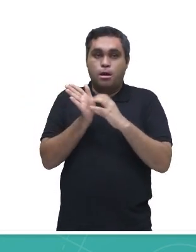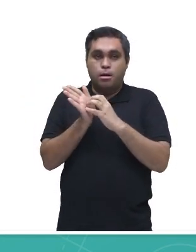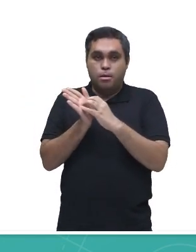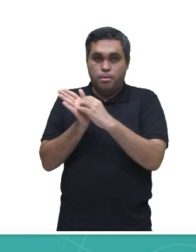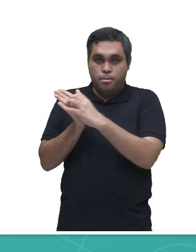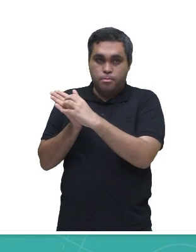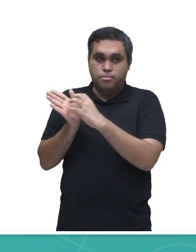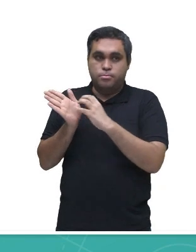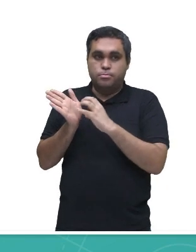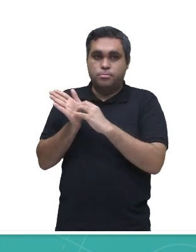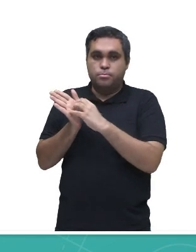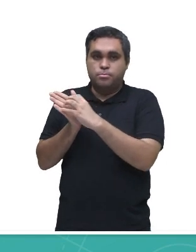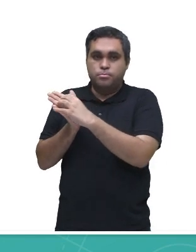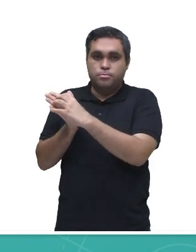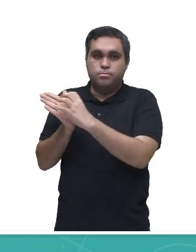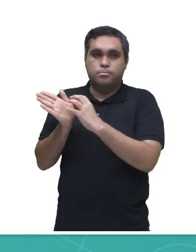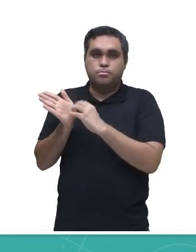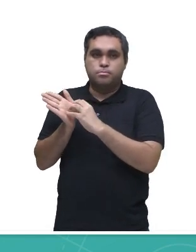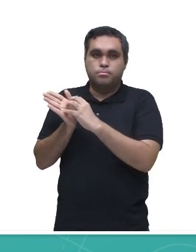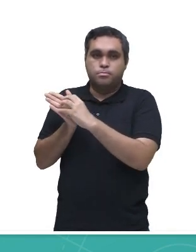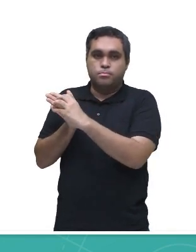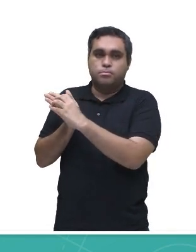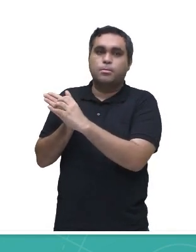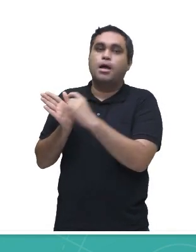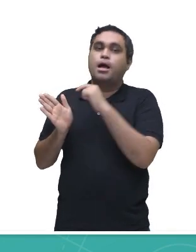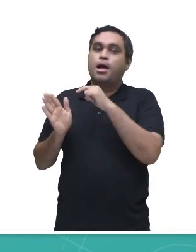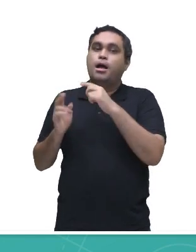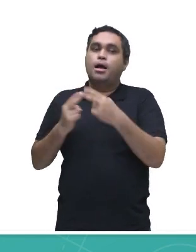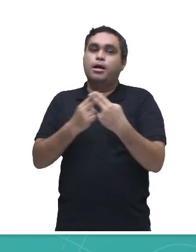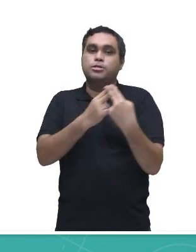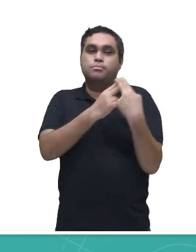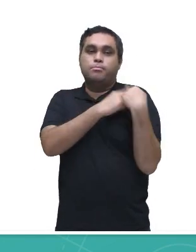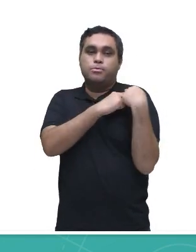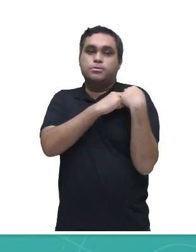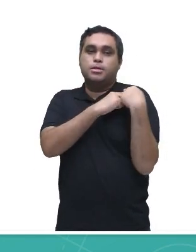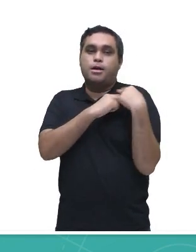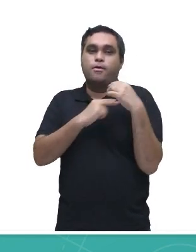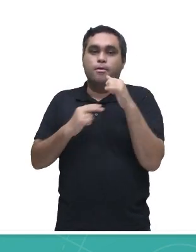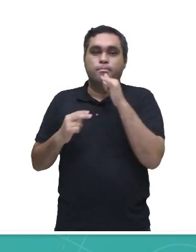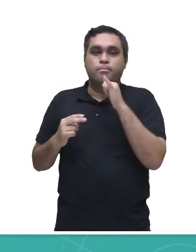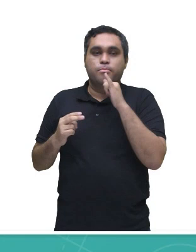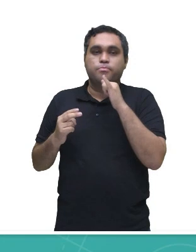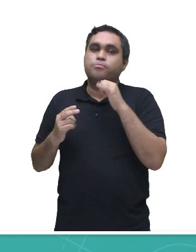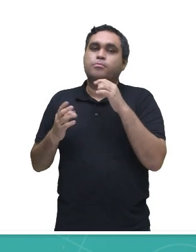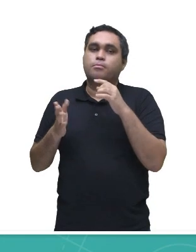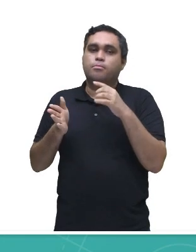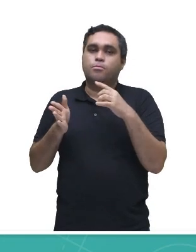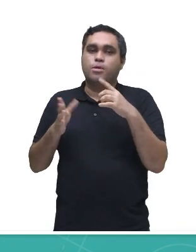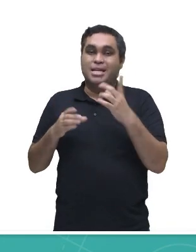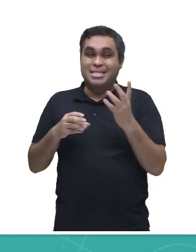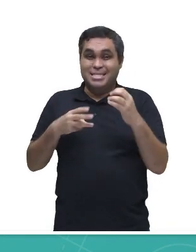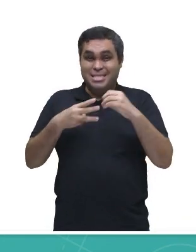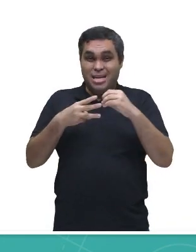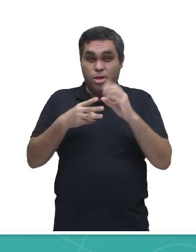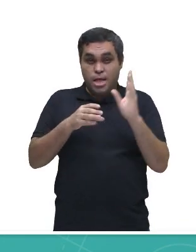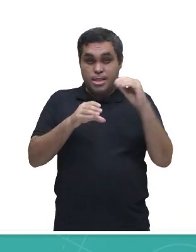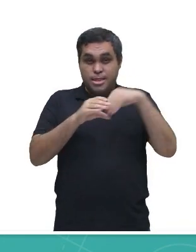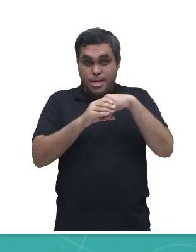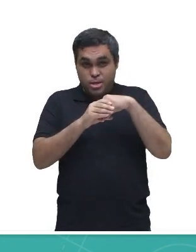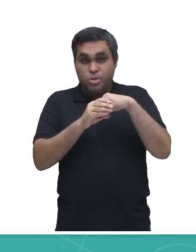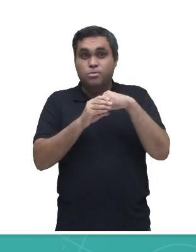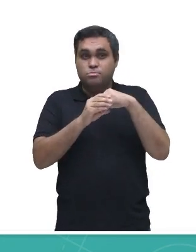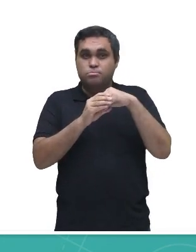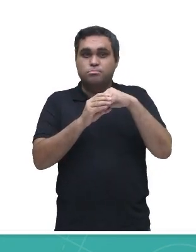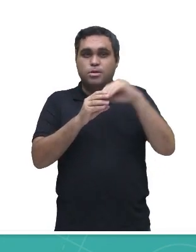endoplasmático. Organela responsável pelo transporte de substâncias dentro da célula. Então, ele funciona como,